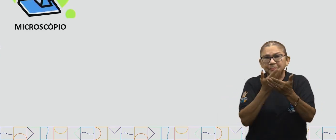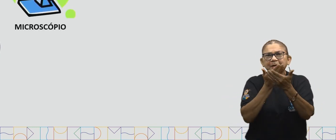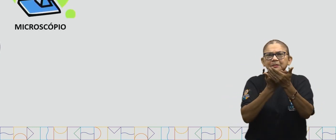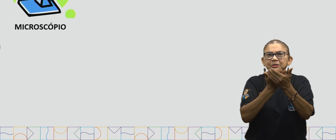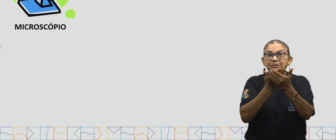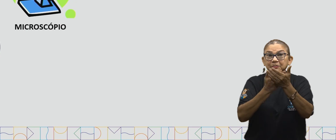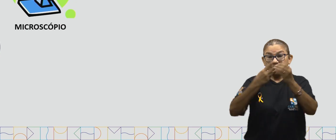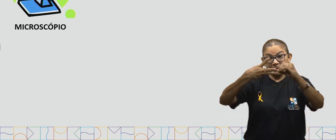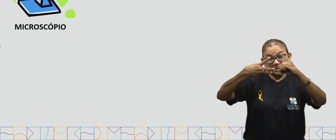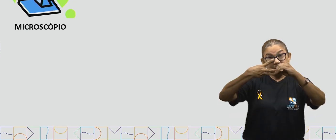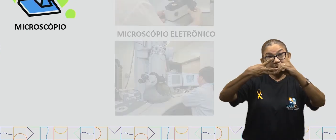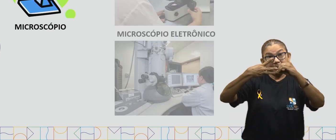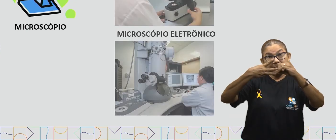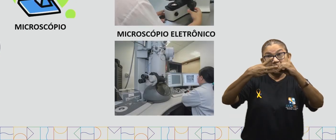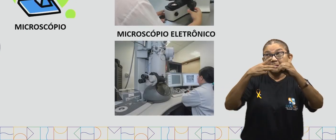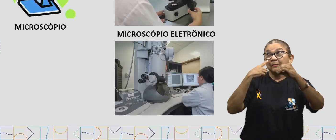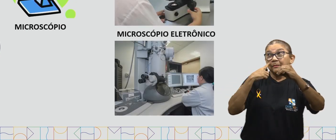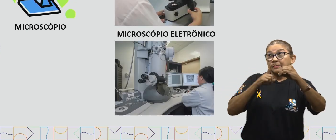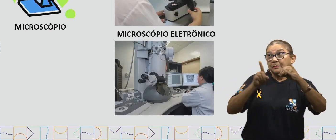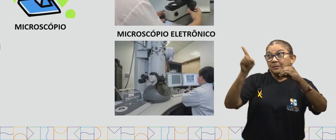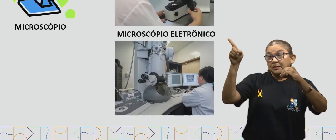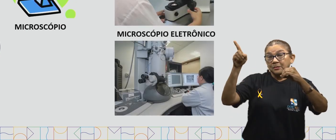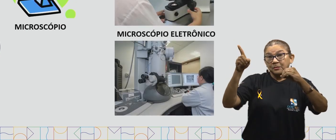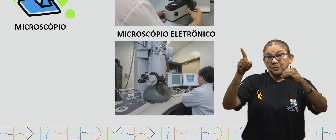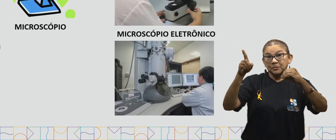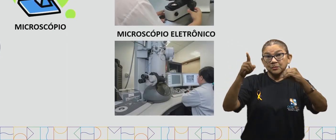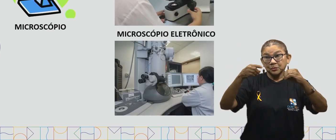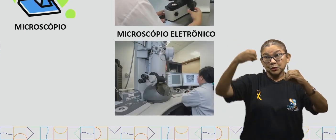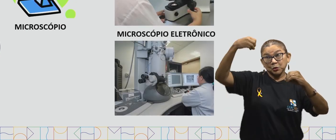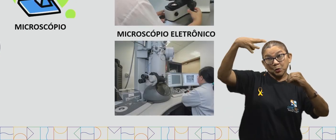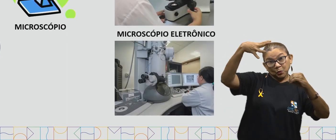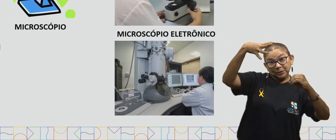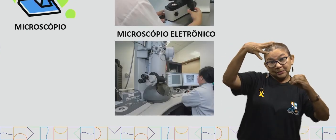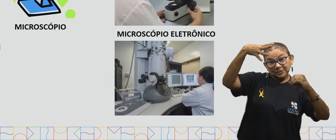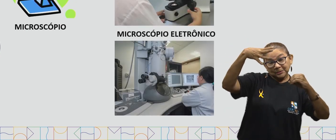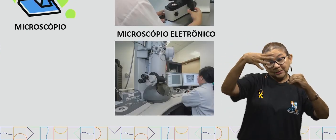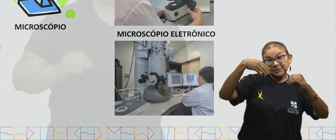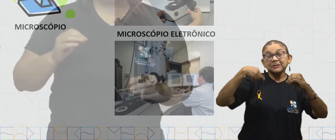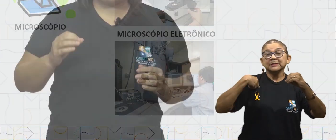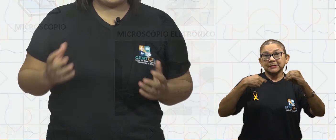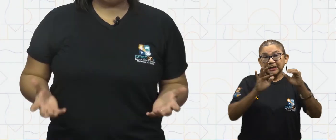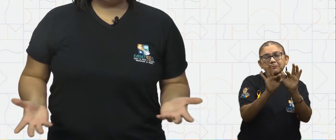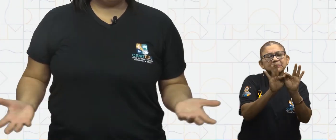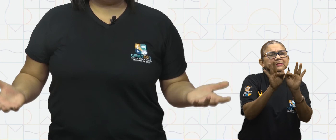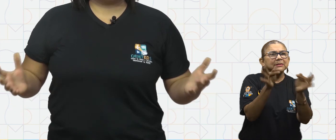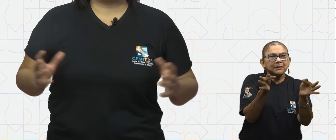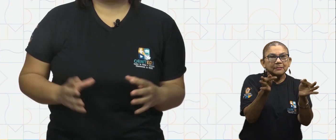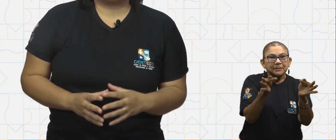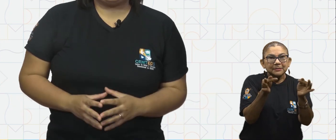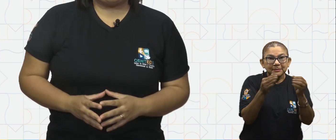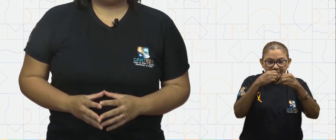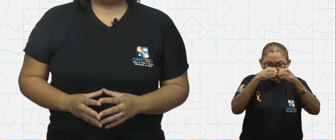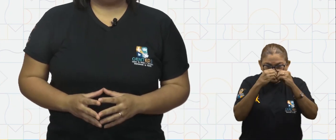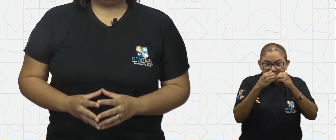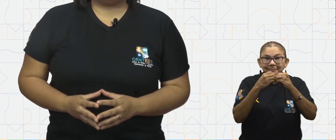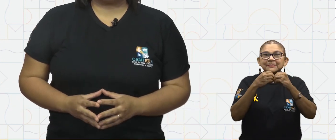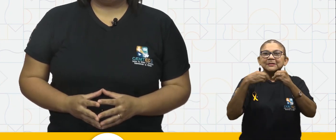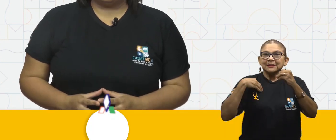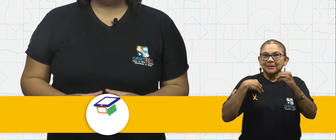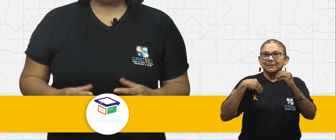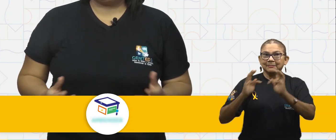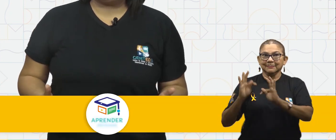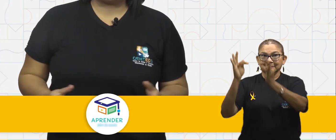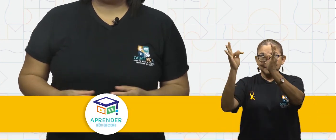para estudar células são o microscópio de luz e o microscópio eletrônico. É muito bom conhecer como funciona